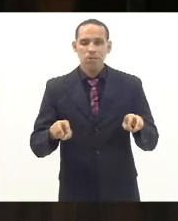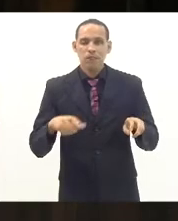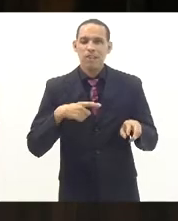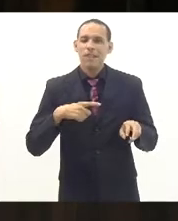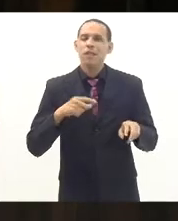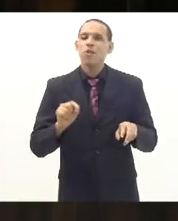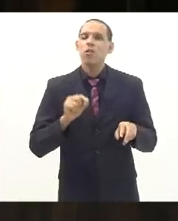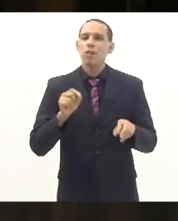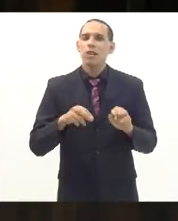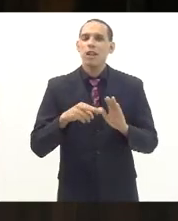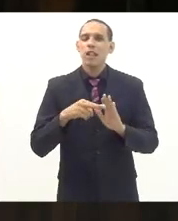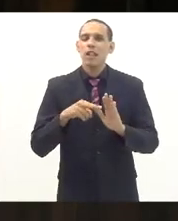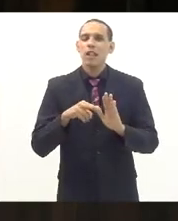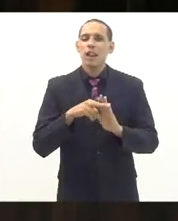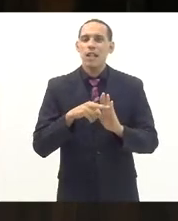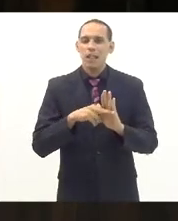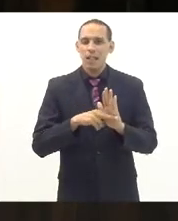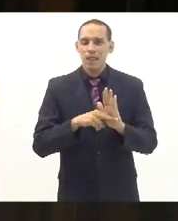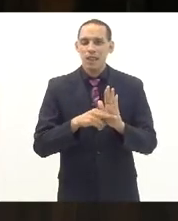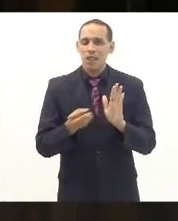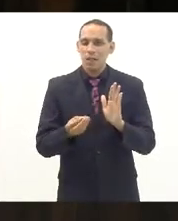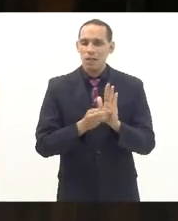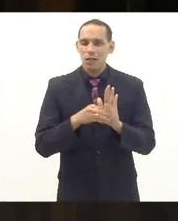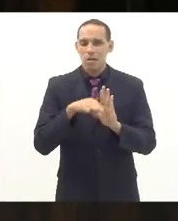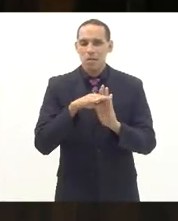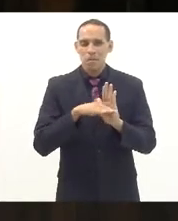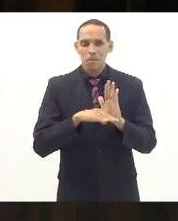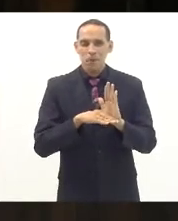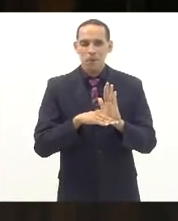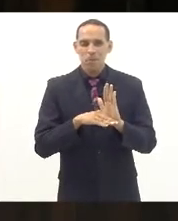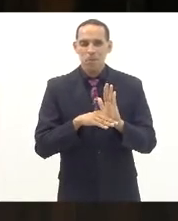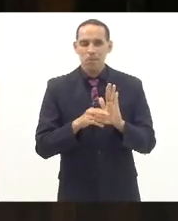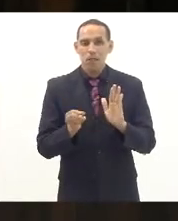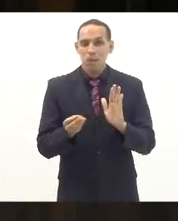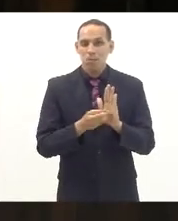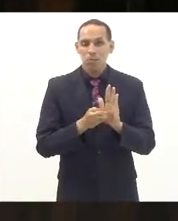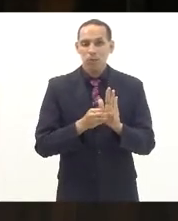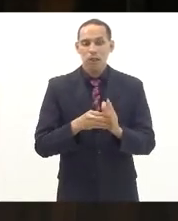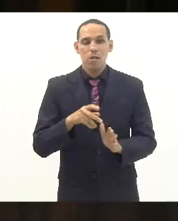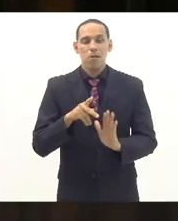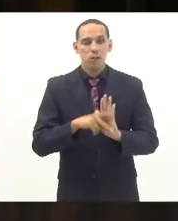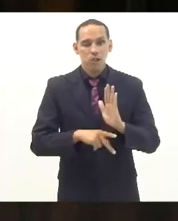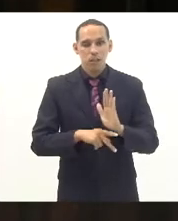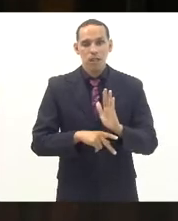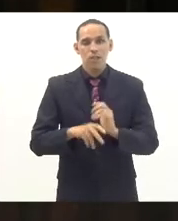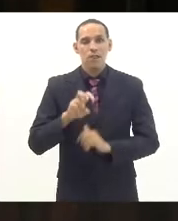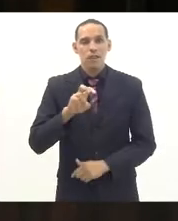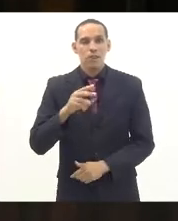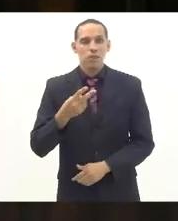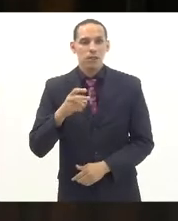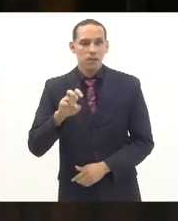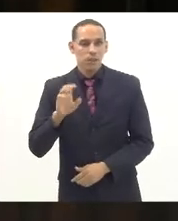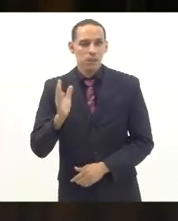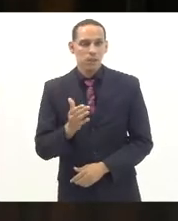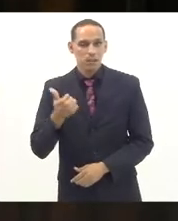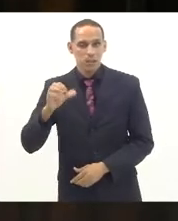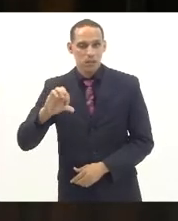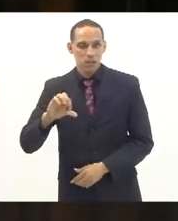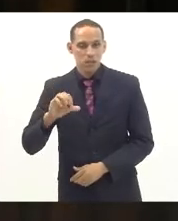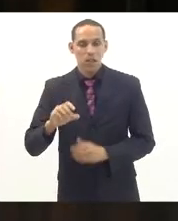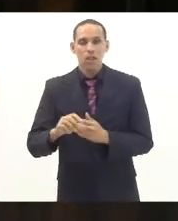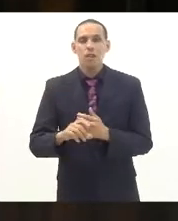aquele mento de inclusão em pauta com quem que o sol em pauta do projeto de lei 525 de